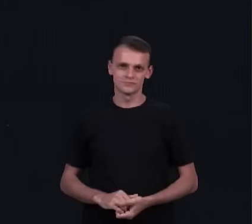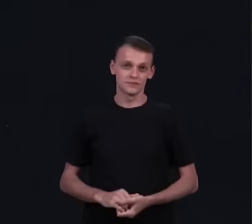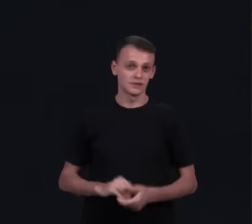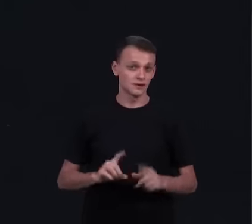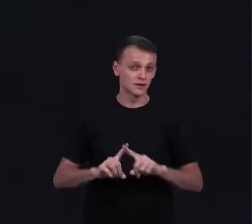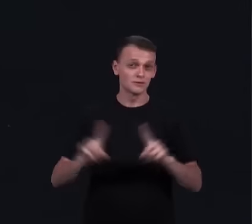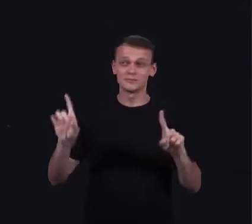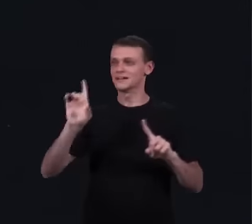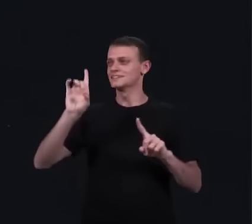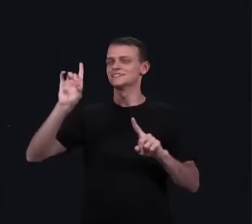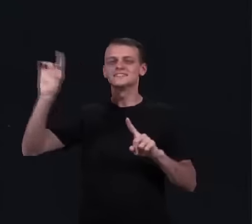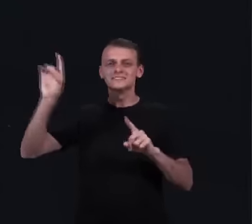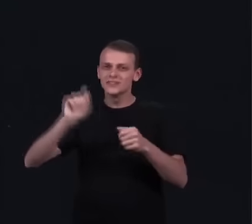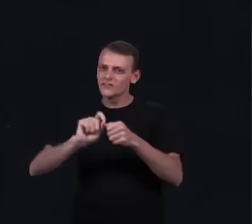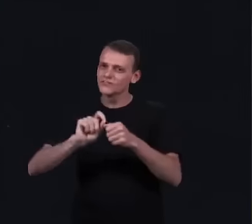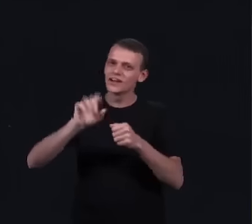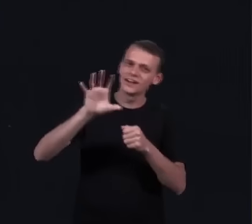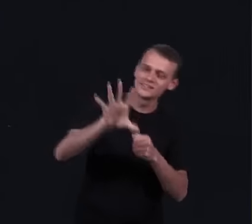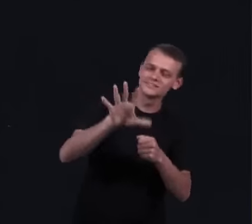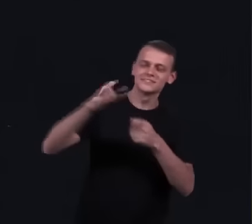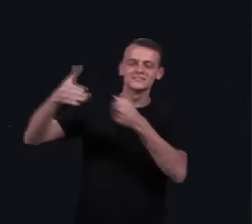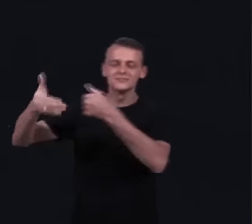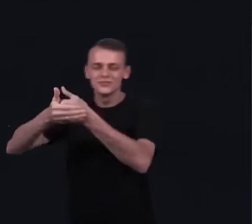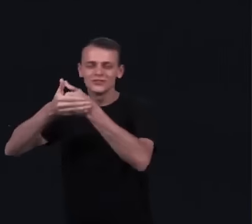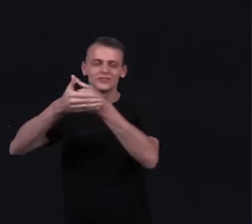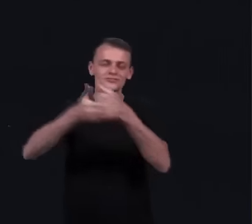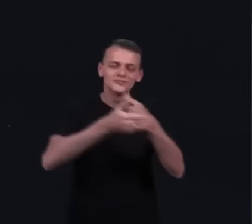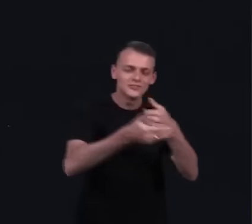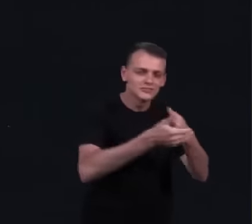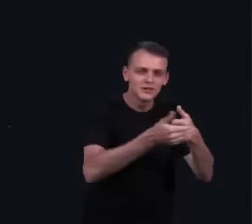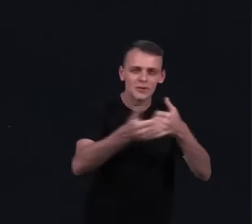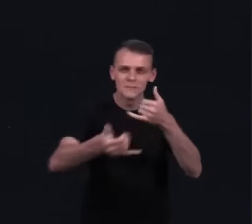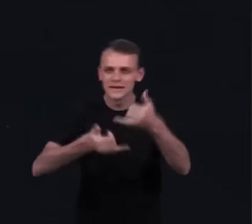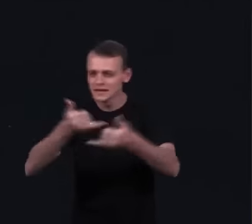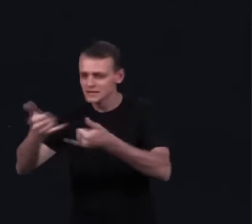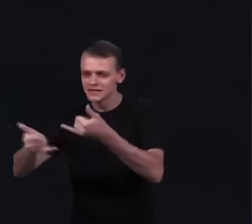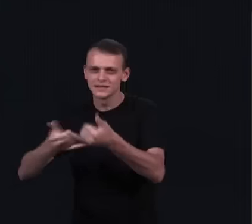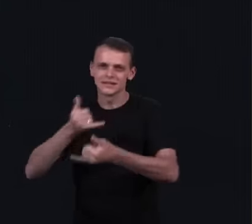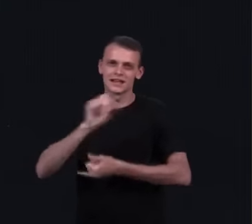Mas Deus está se escondendo da gente e brincando